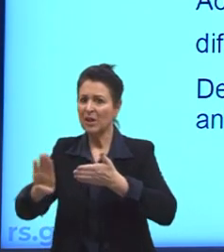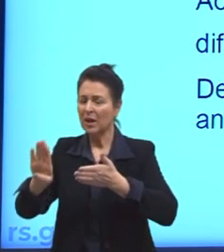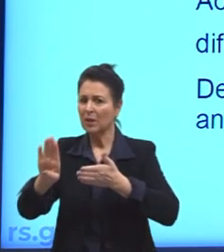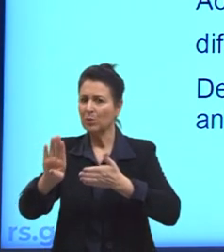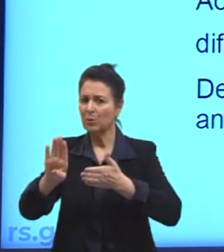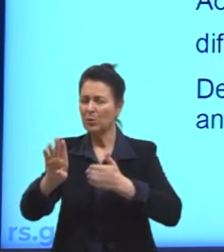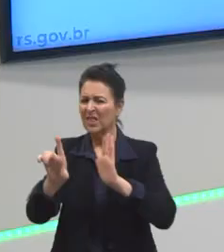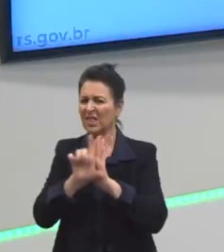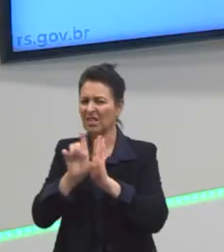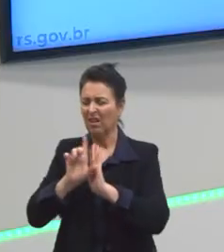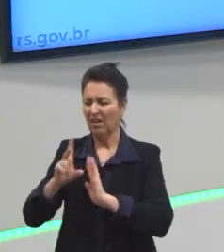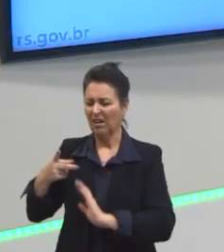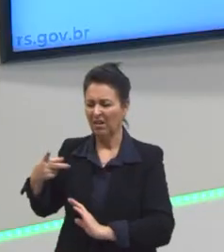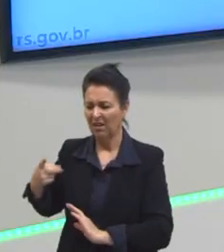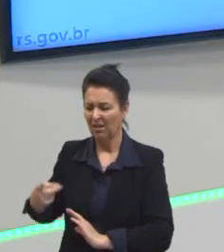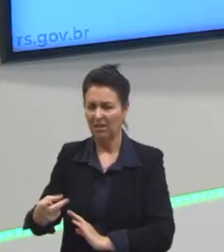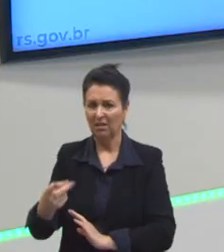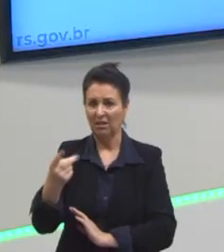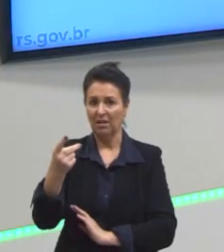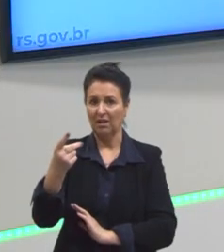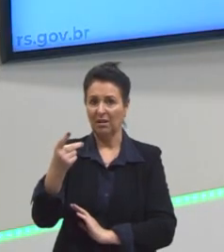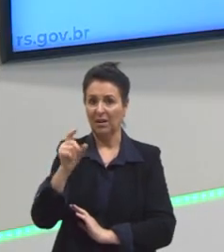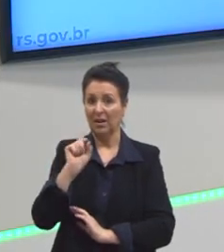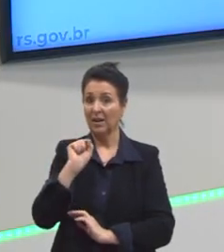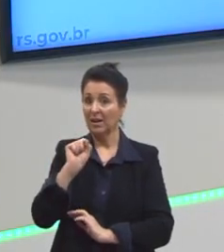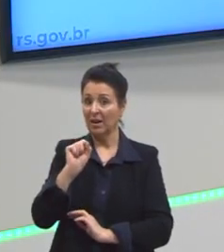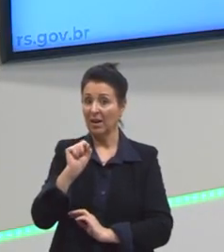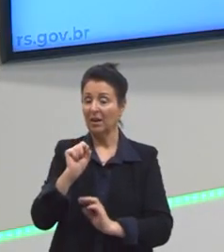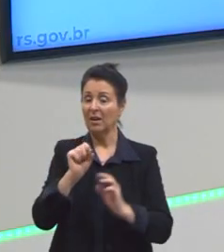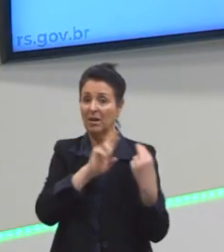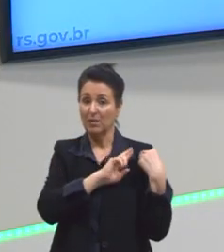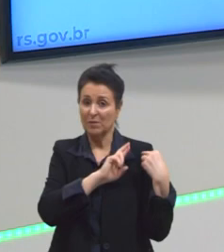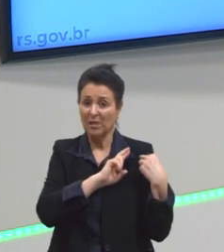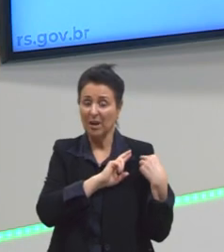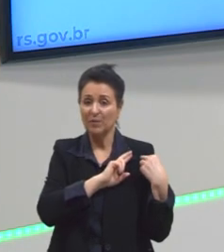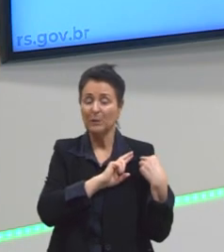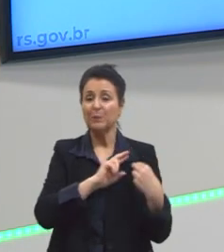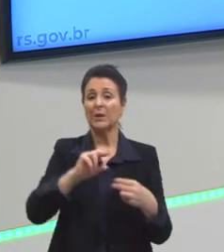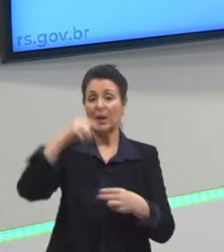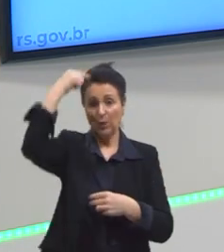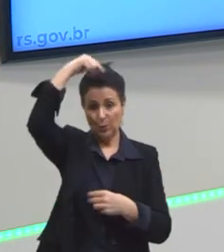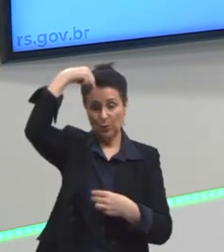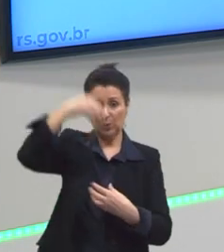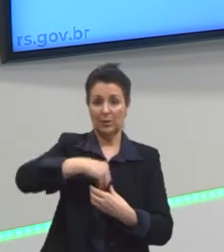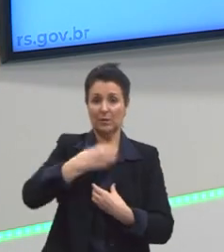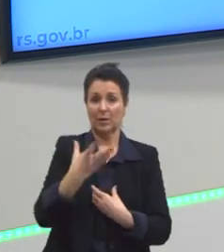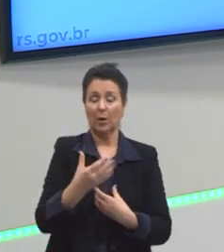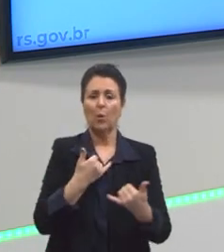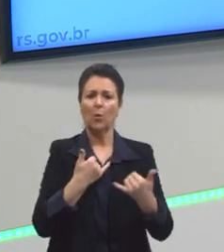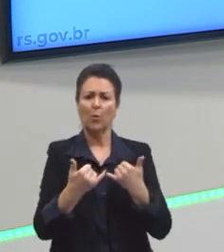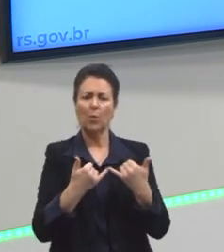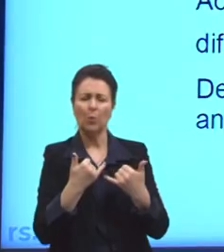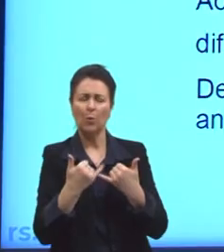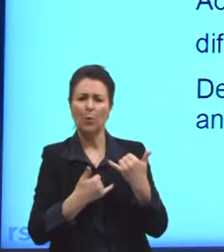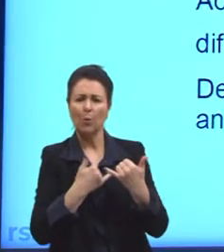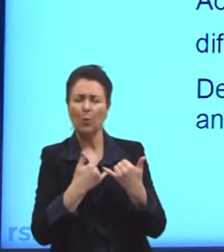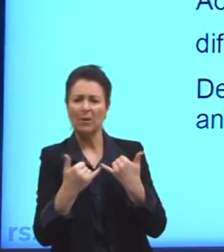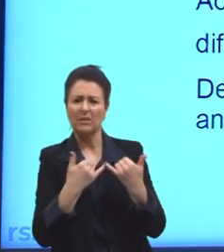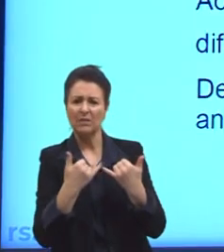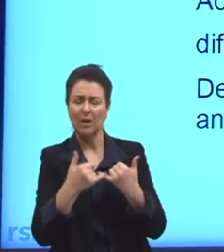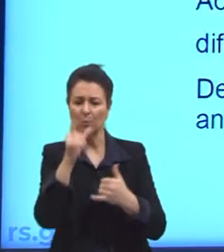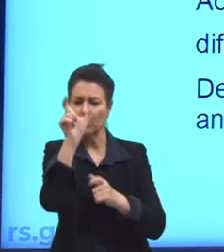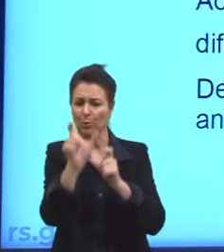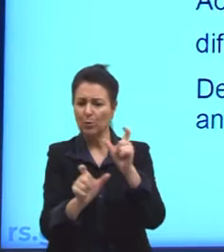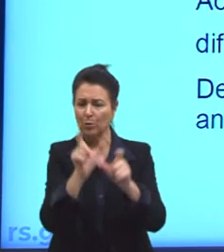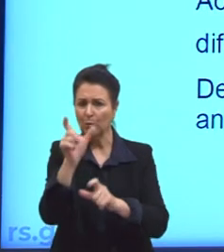quando falar isso é Santo Agostinho assim no mencionado exemplo do povo que às vezes tem